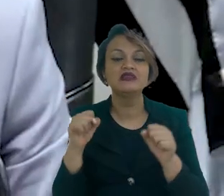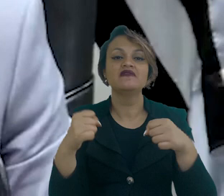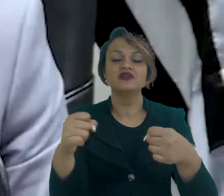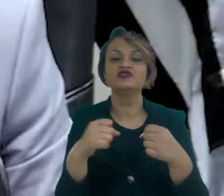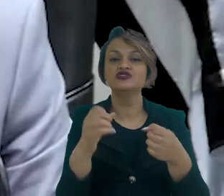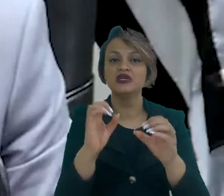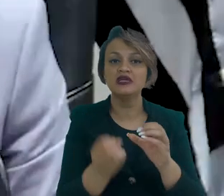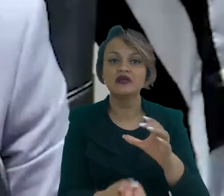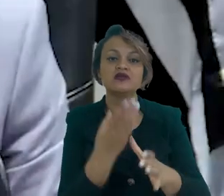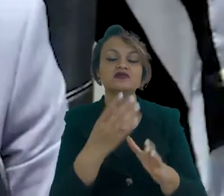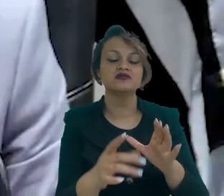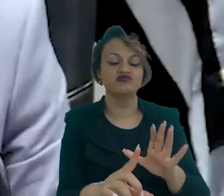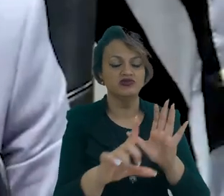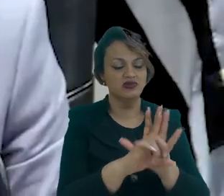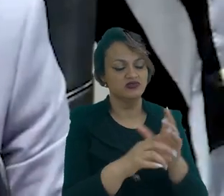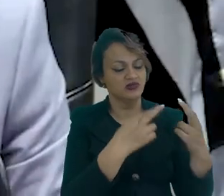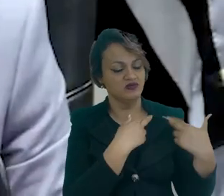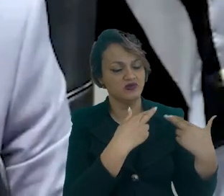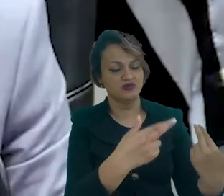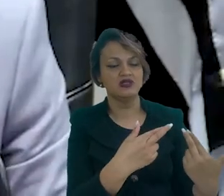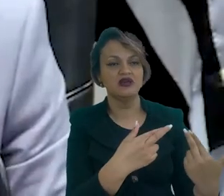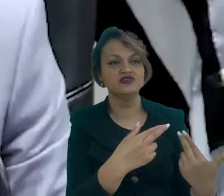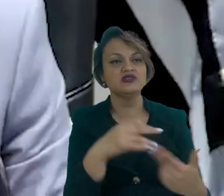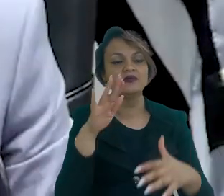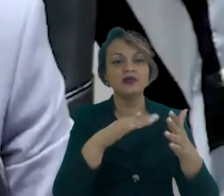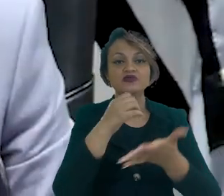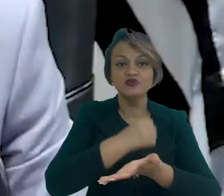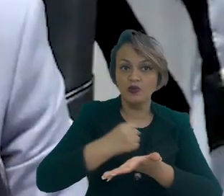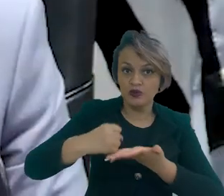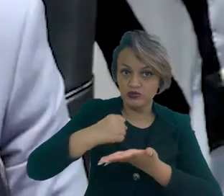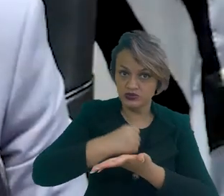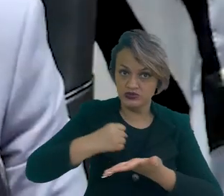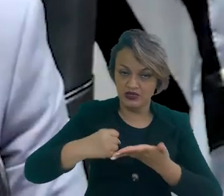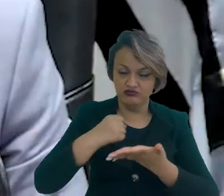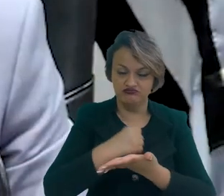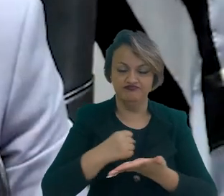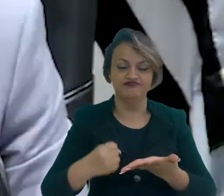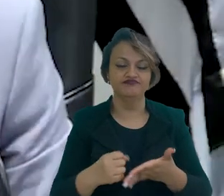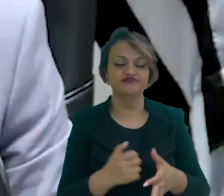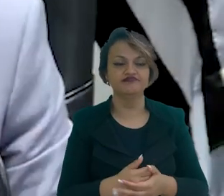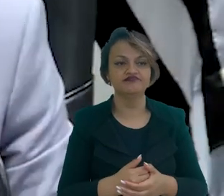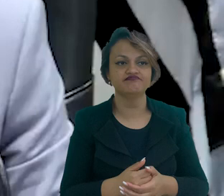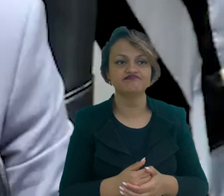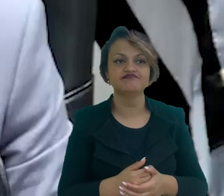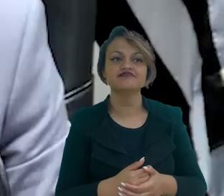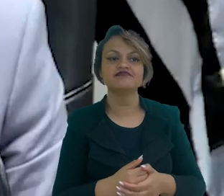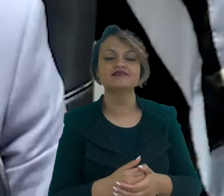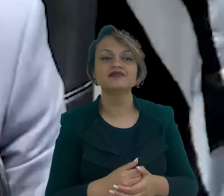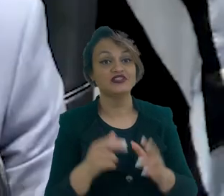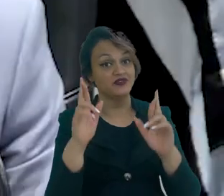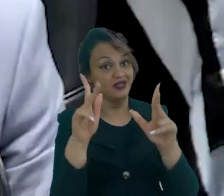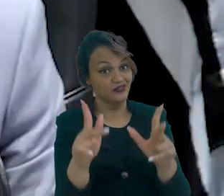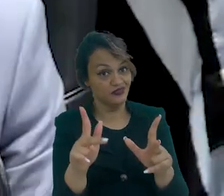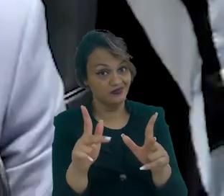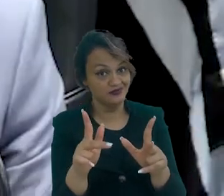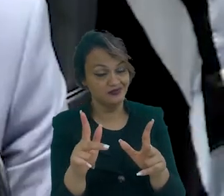de comercialistas e defendia também a criação de responsabilidade objetiva por contrato